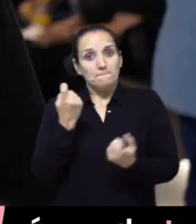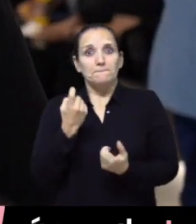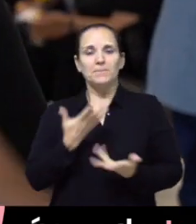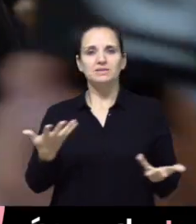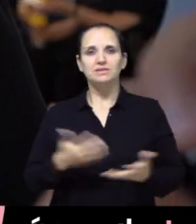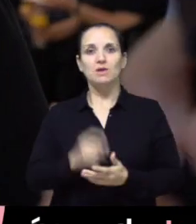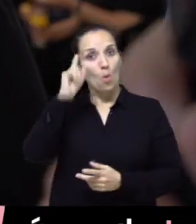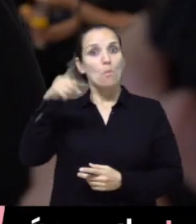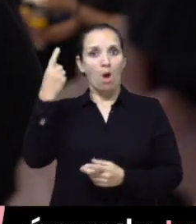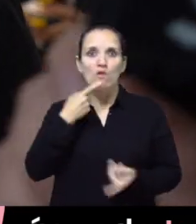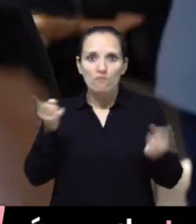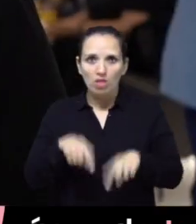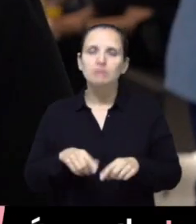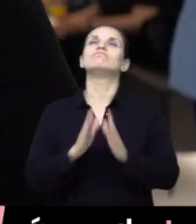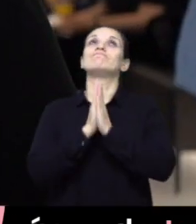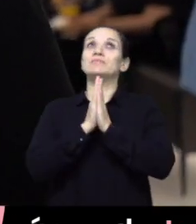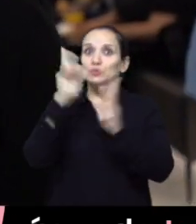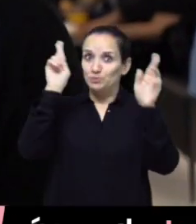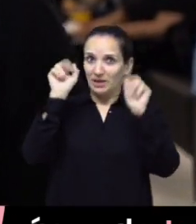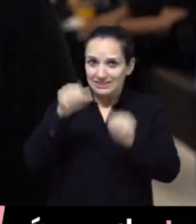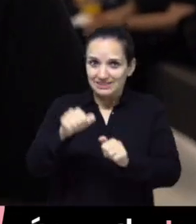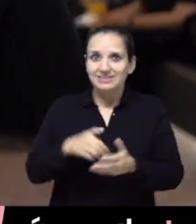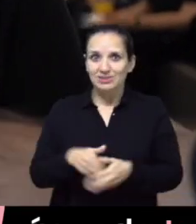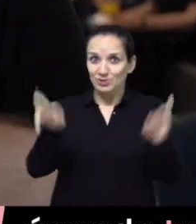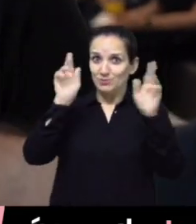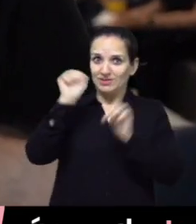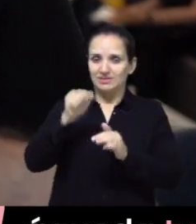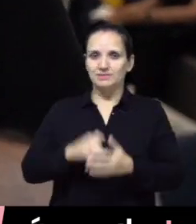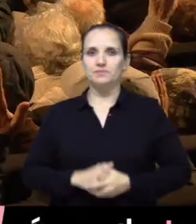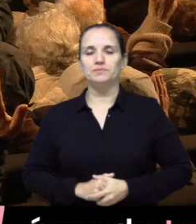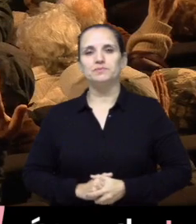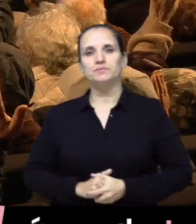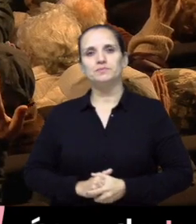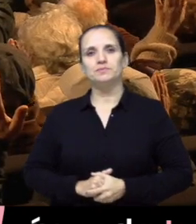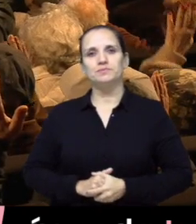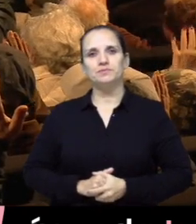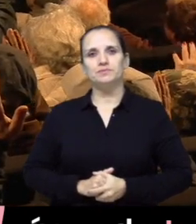o que precisamos. Portanto, para o ano estão cá outra vez? Ah, se Deus quiser. Pois.